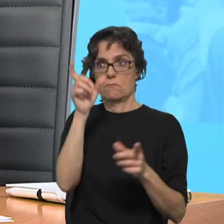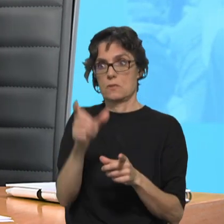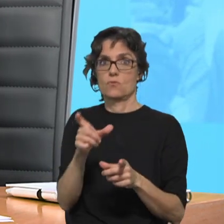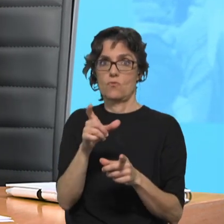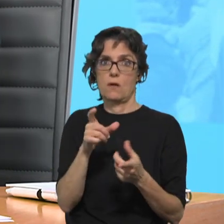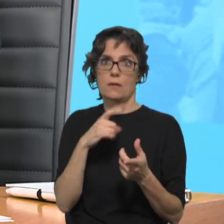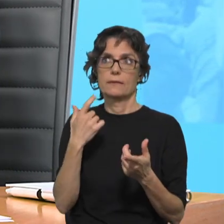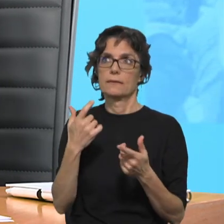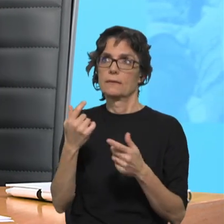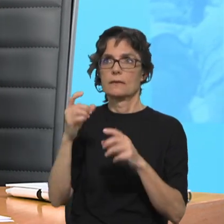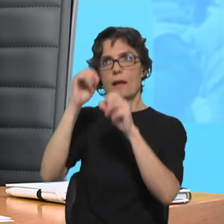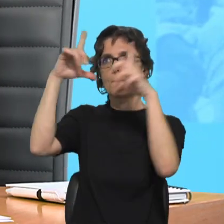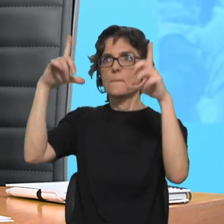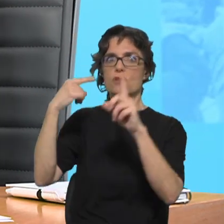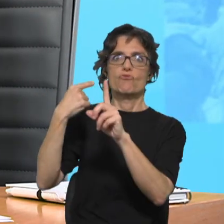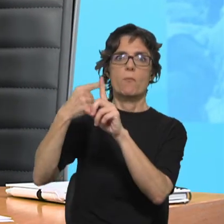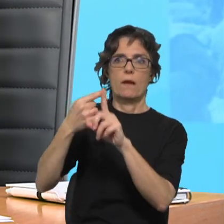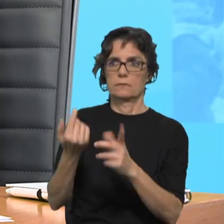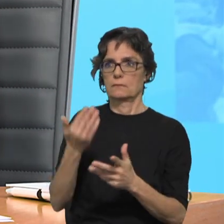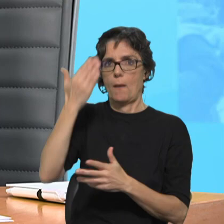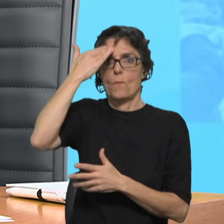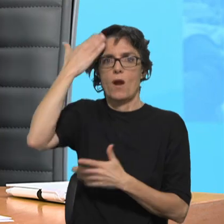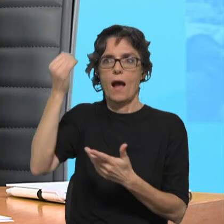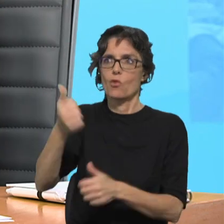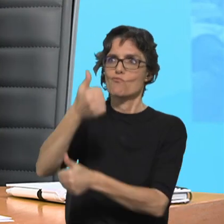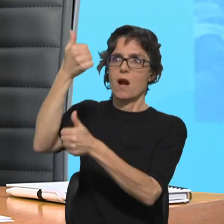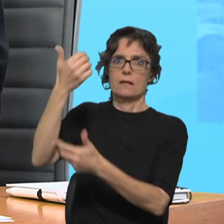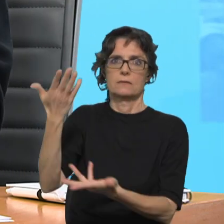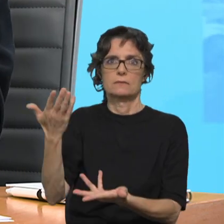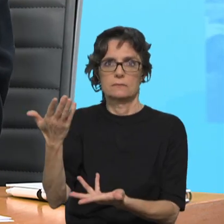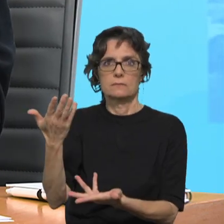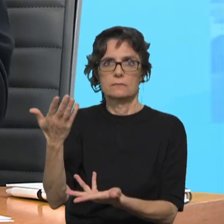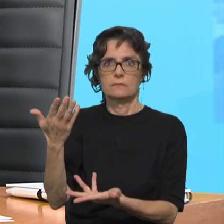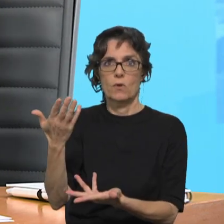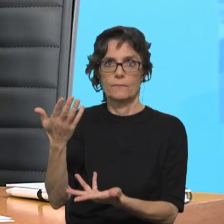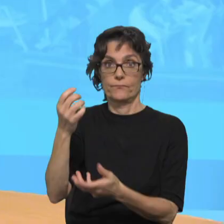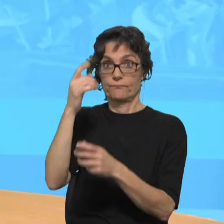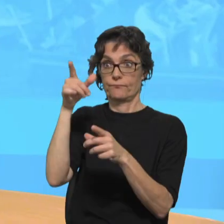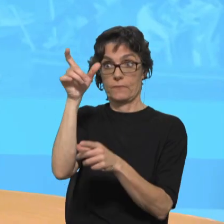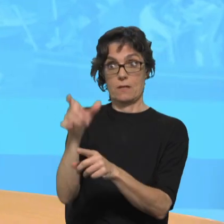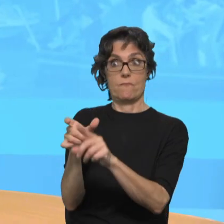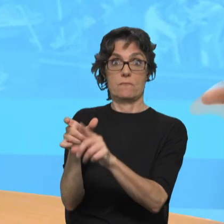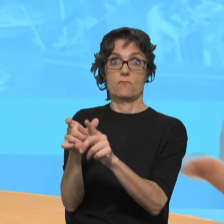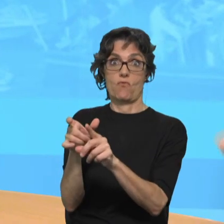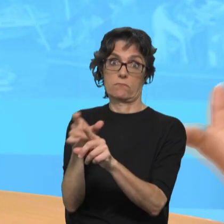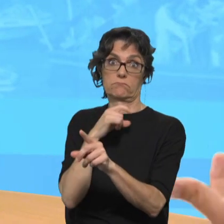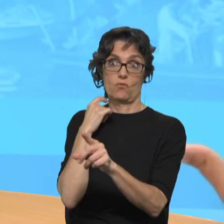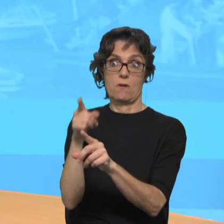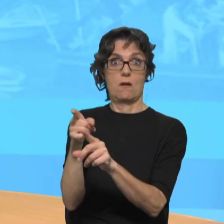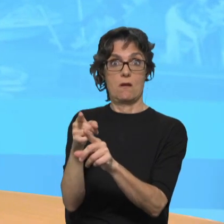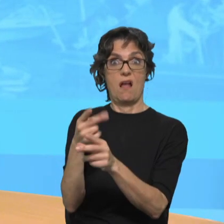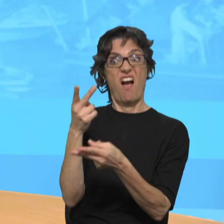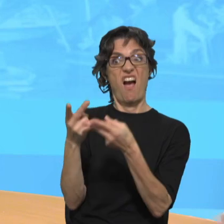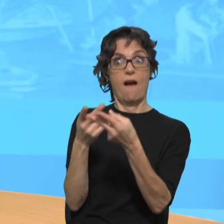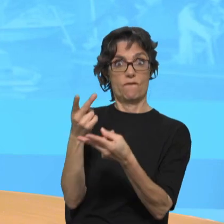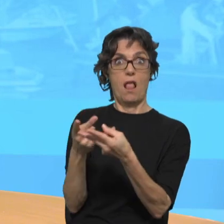o bem, a moral, coisas importantes, não é? Essa pessoa tem que ser avaliada de uma